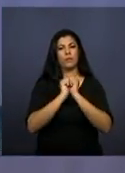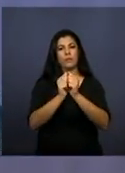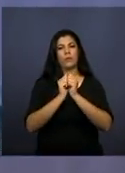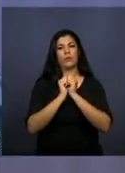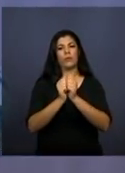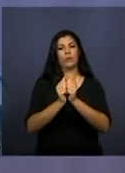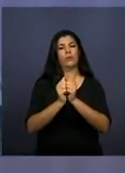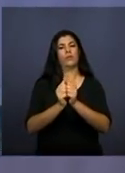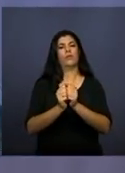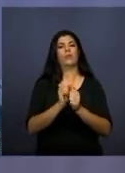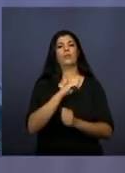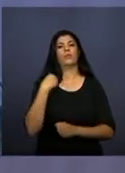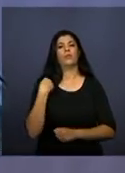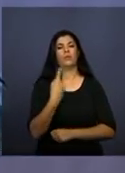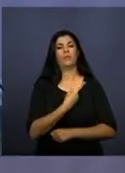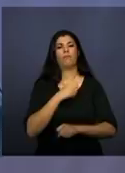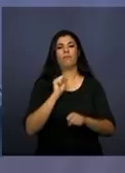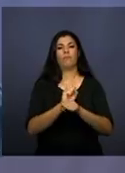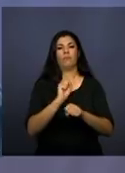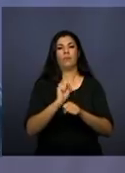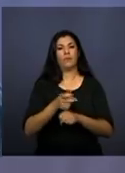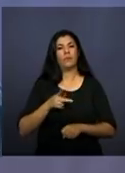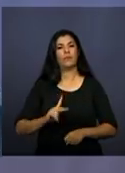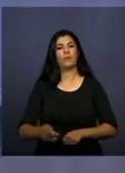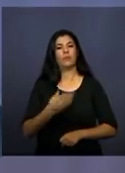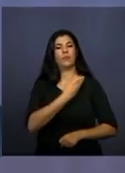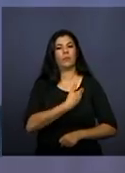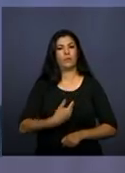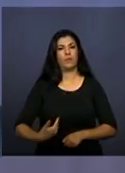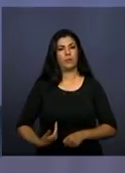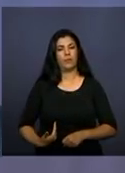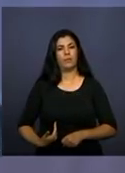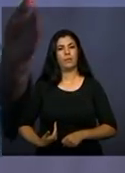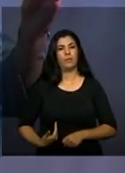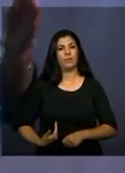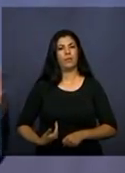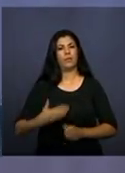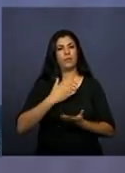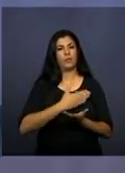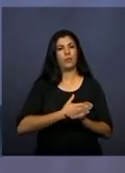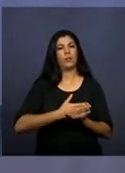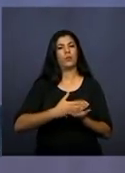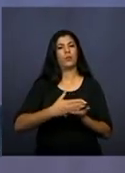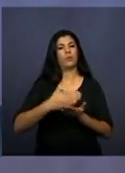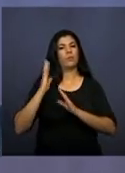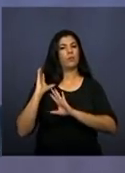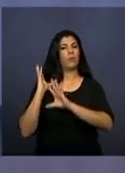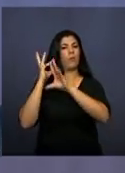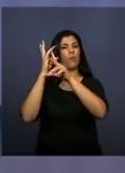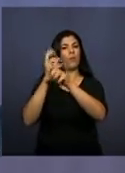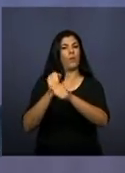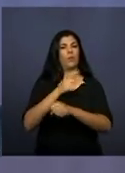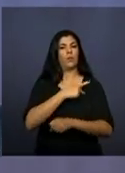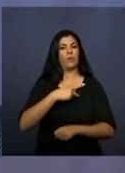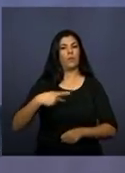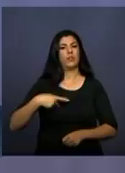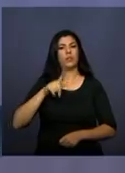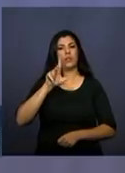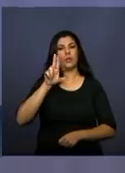vocês enquanto nós estivermos no governo. Desde o presidente Lula, nós viemos fazendo